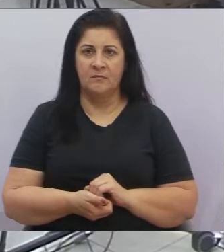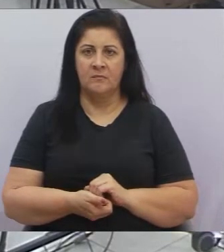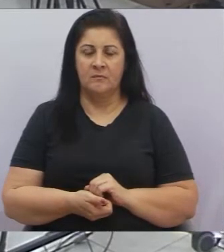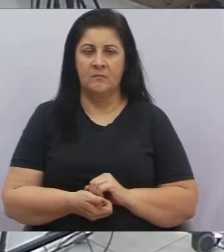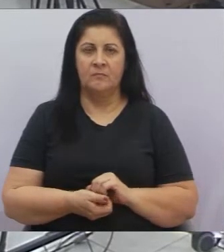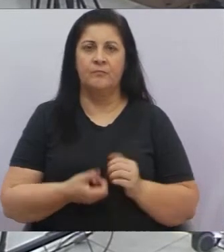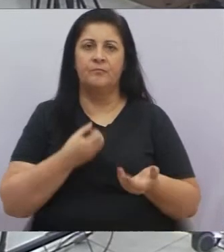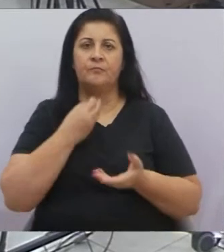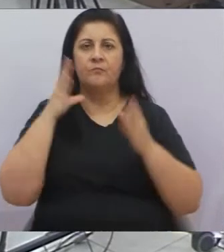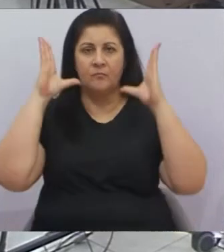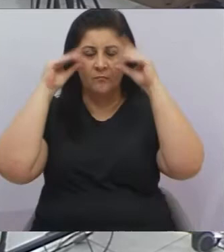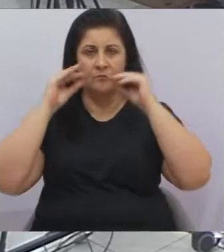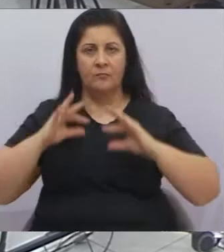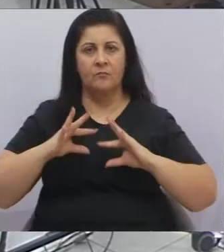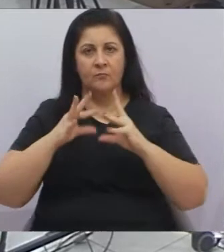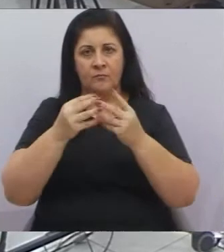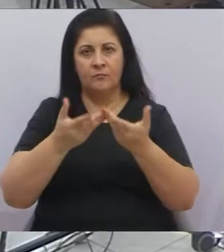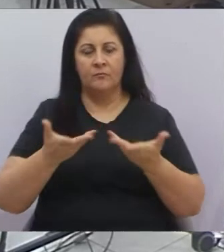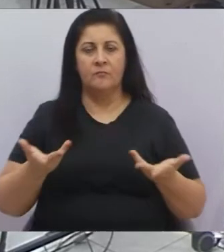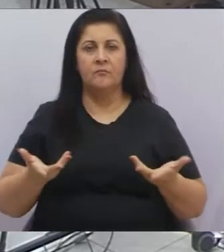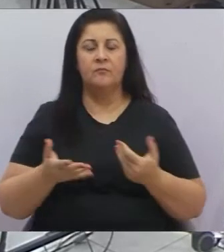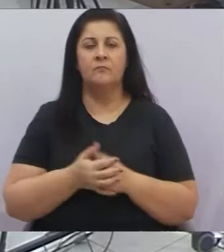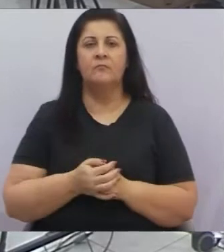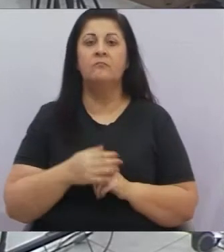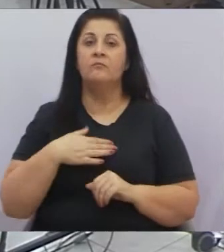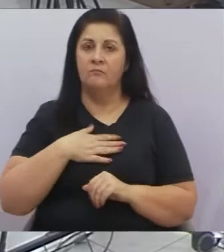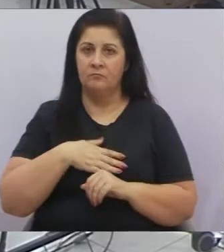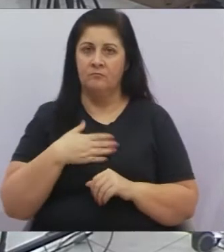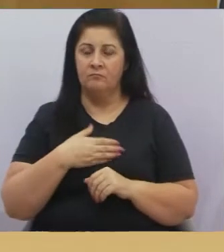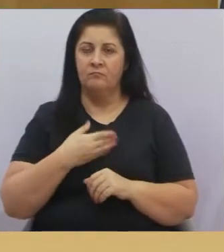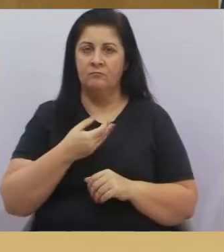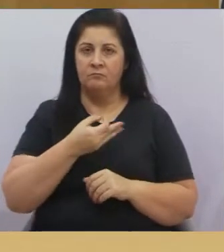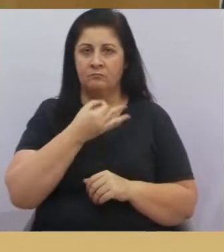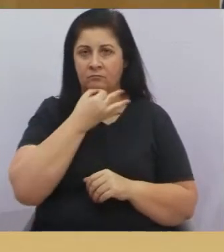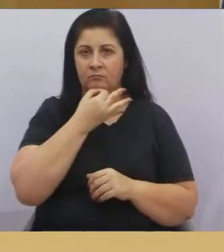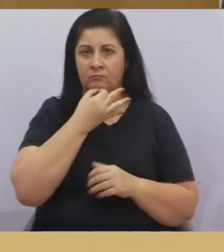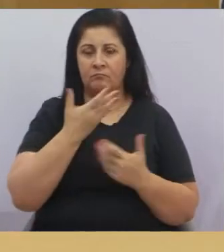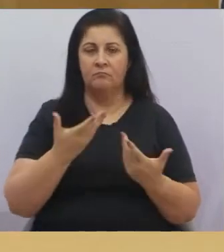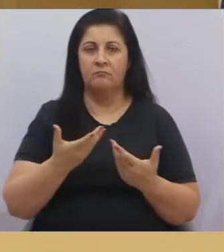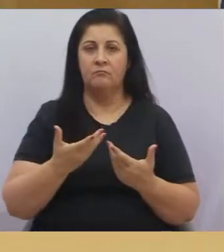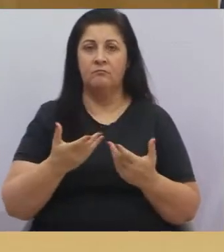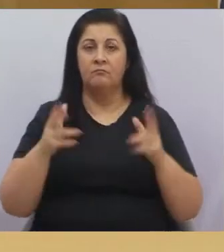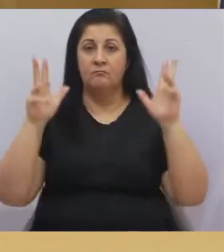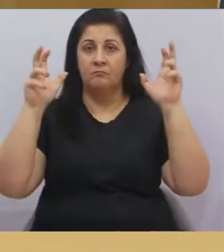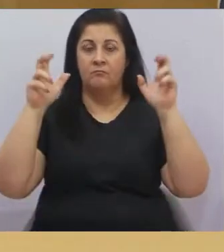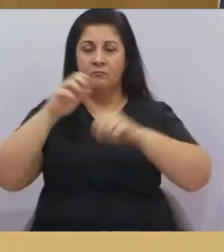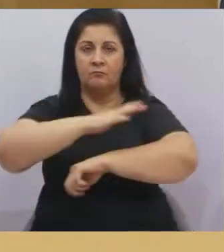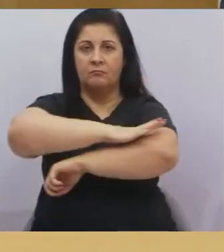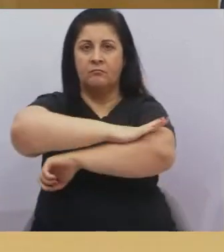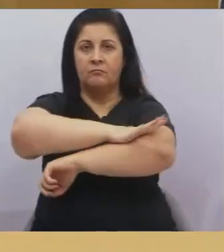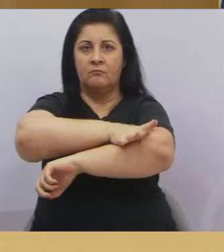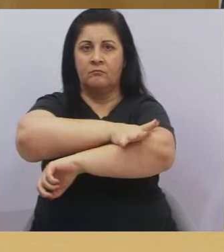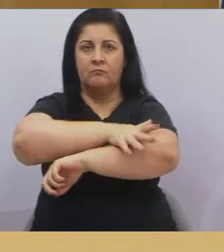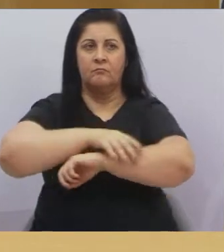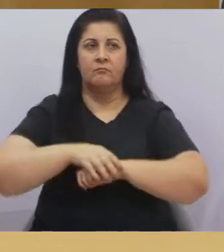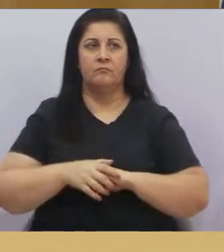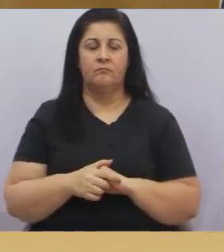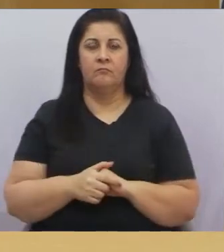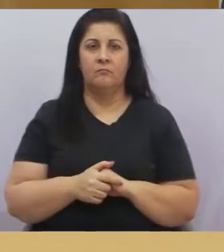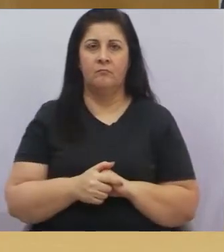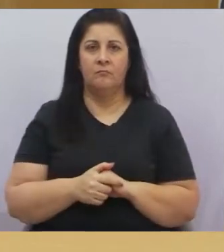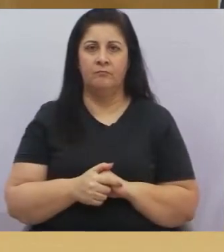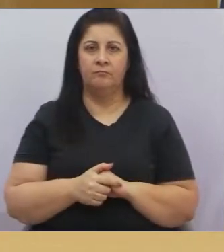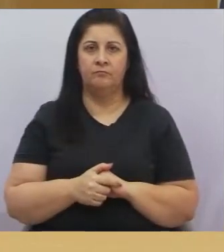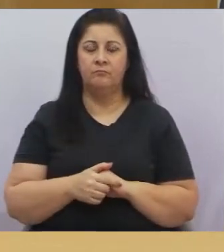Boa noite a todos. Gostaria de fazer alguns comentários com relação ao racismo. Escutando todos os